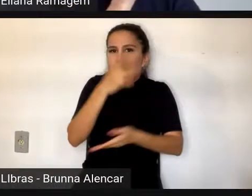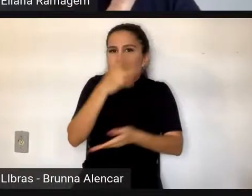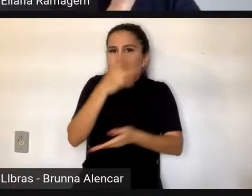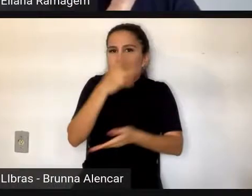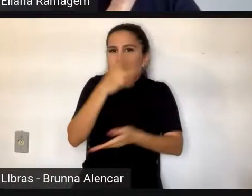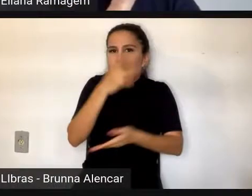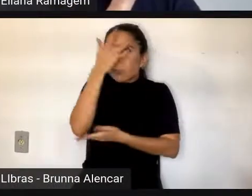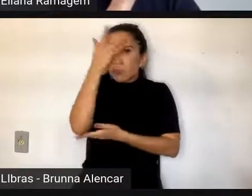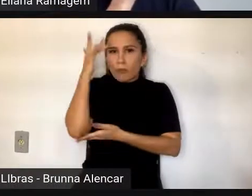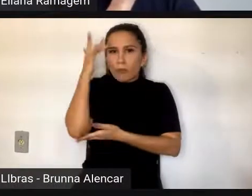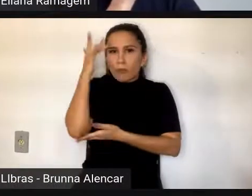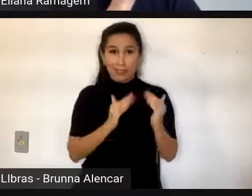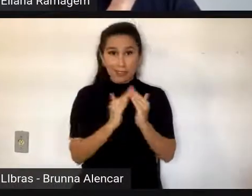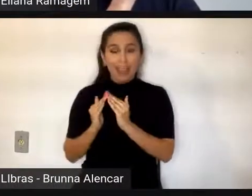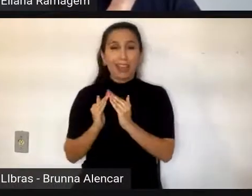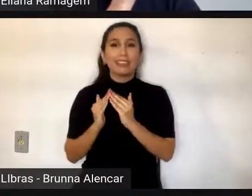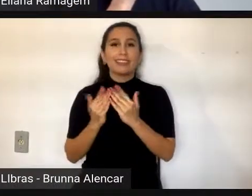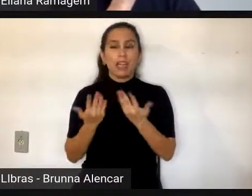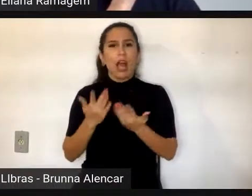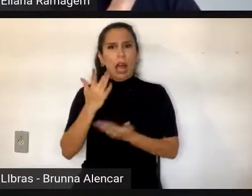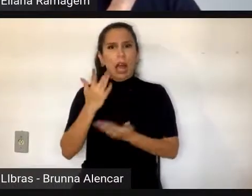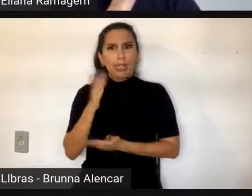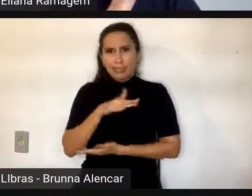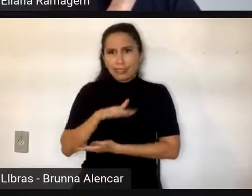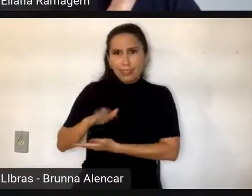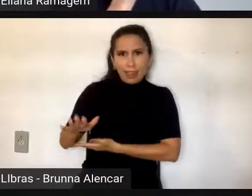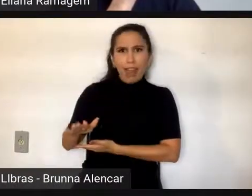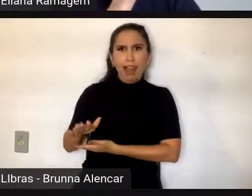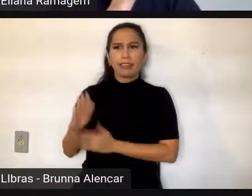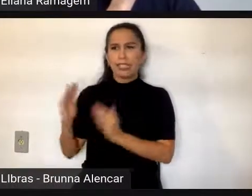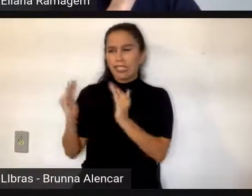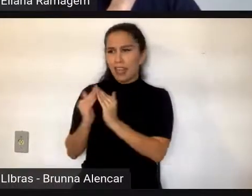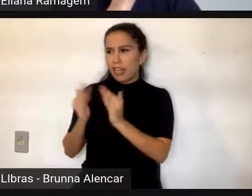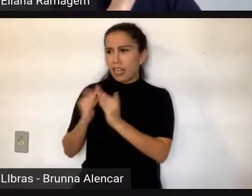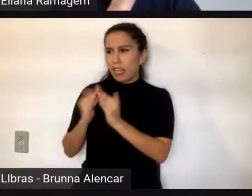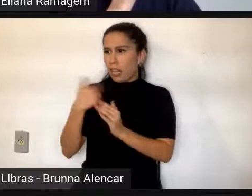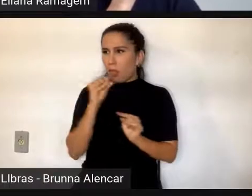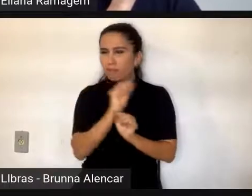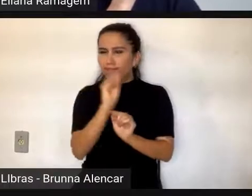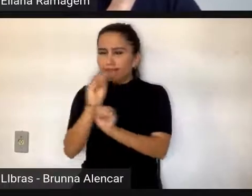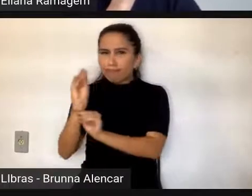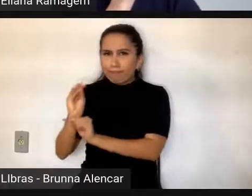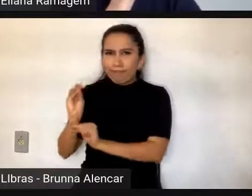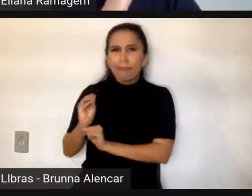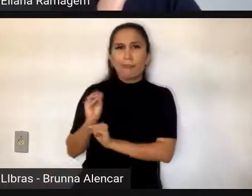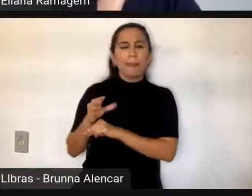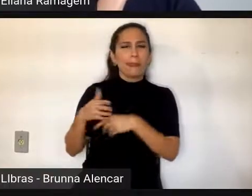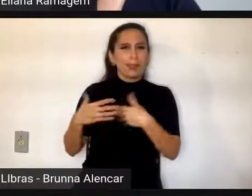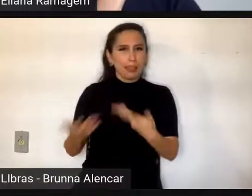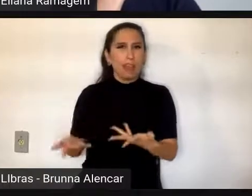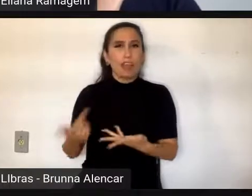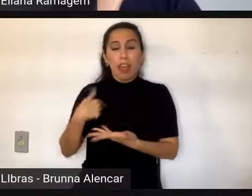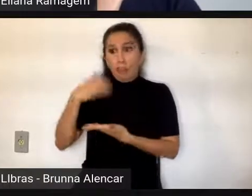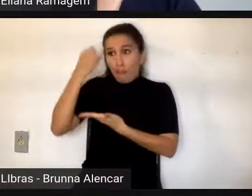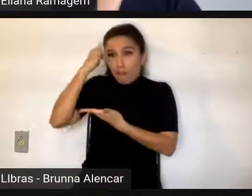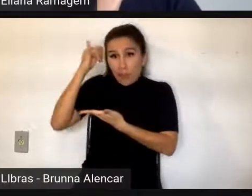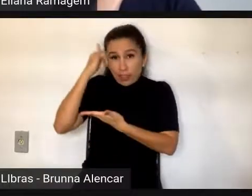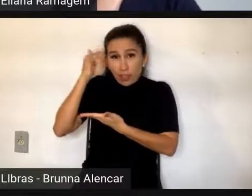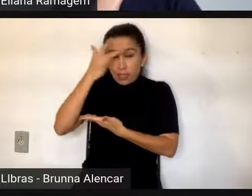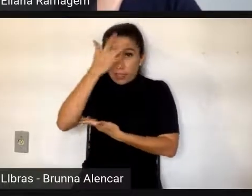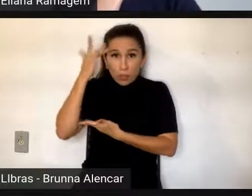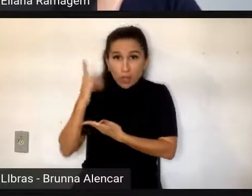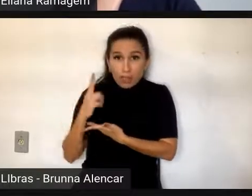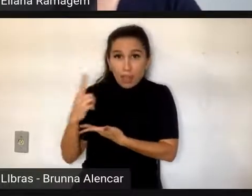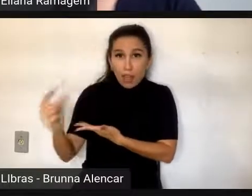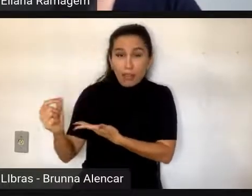em casa, se eu estou me protegendo a minha família e a minha comunidade, evitando ao máximo sair de casa,